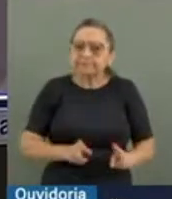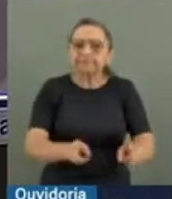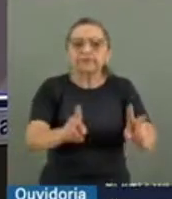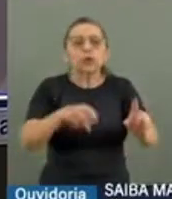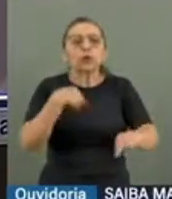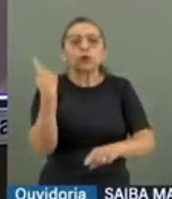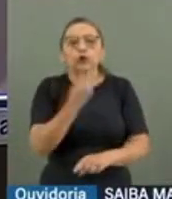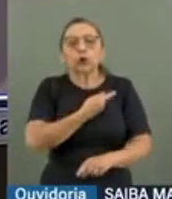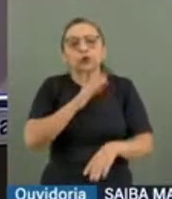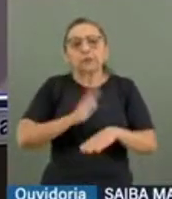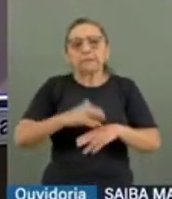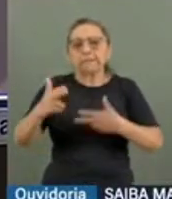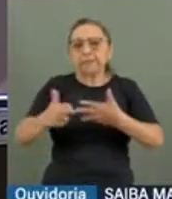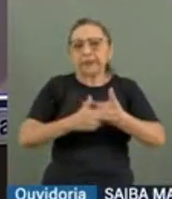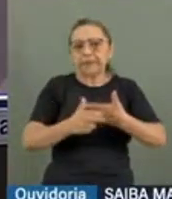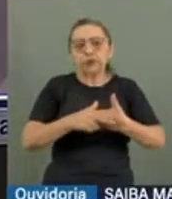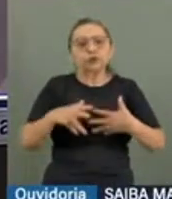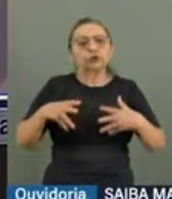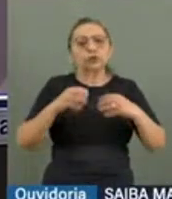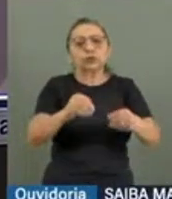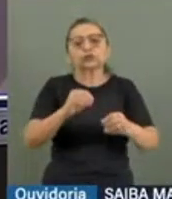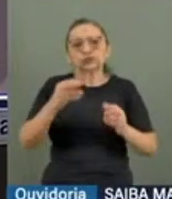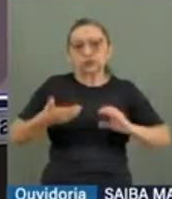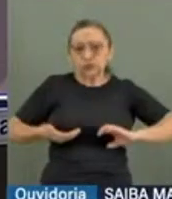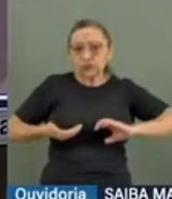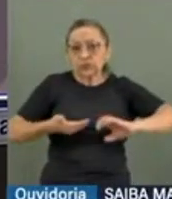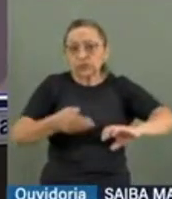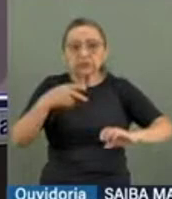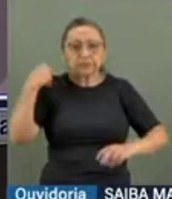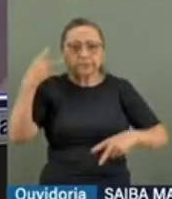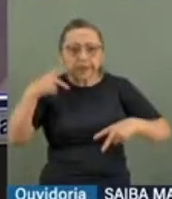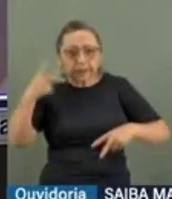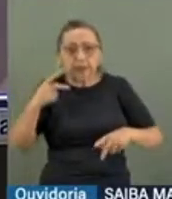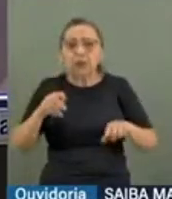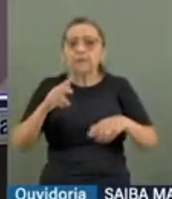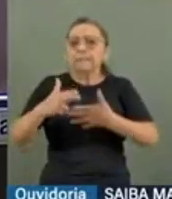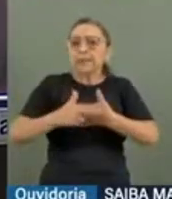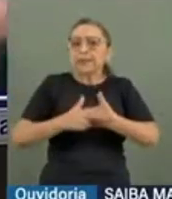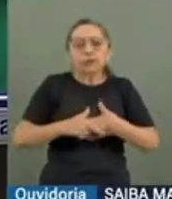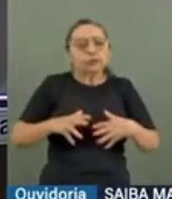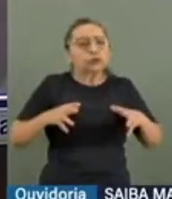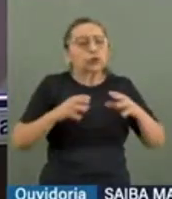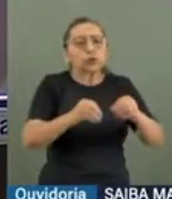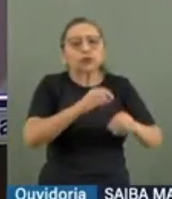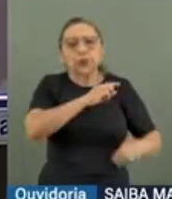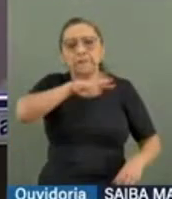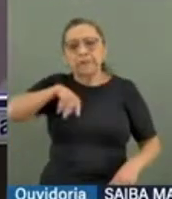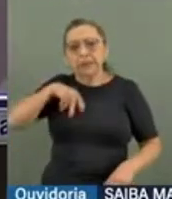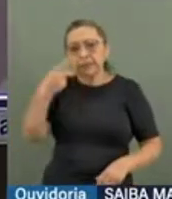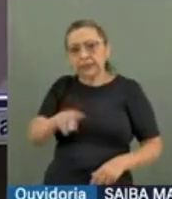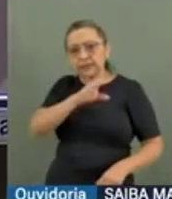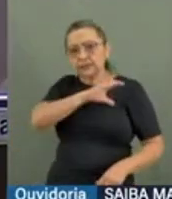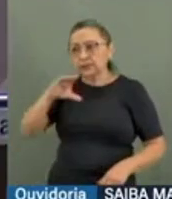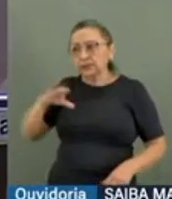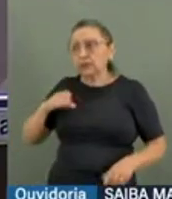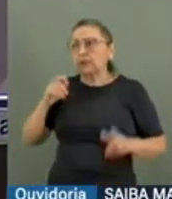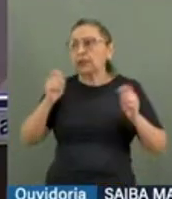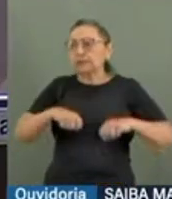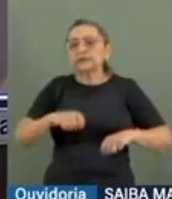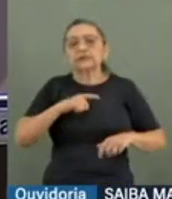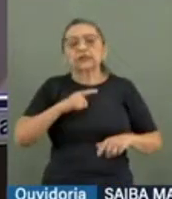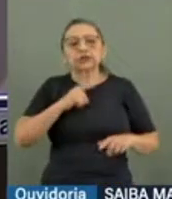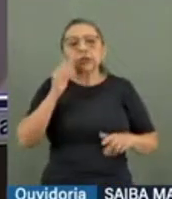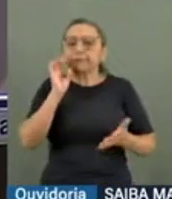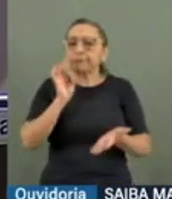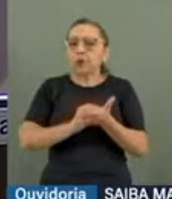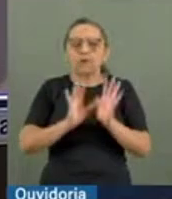O nosso papel, o papel de todos os congressistas, o papel de todos os membros desta CPMI deve ser o de pôr um